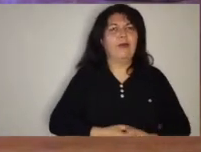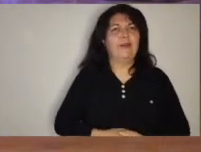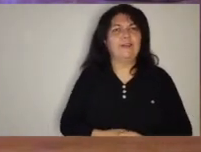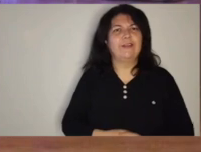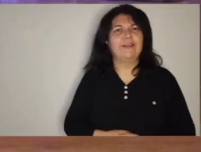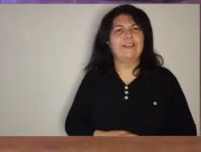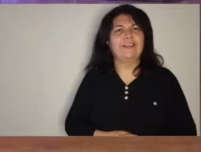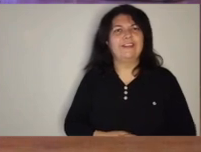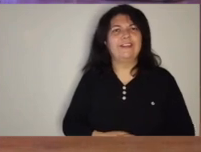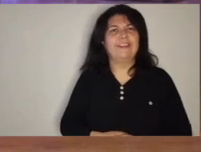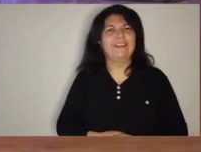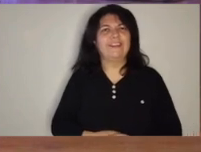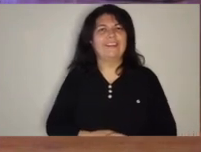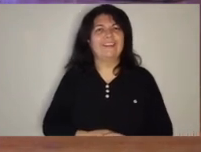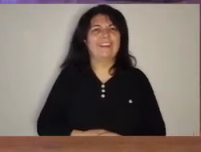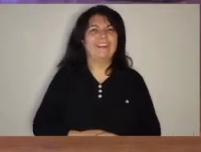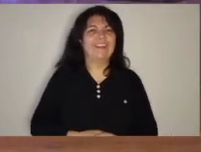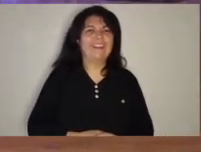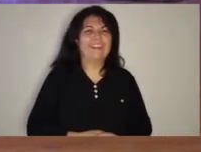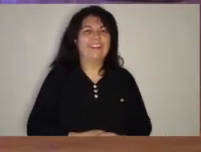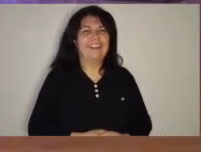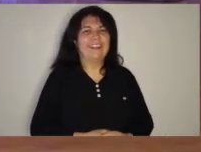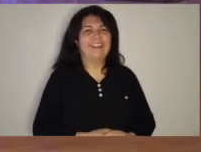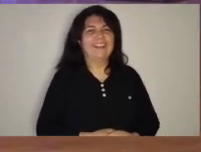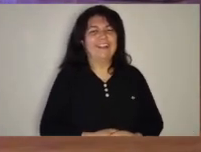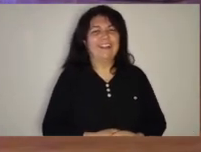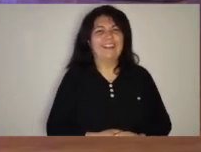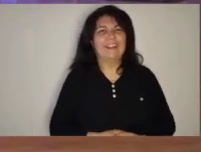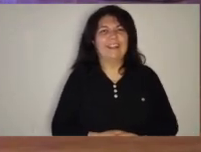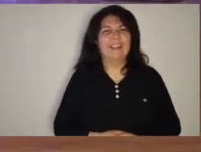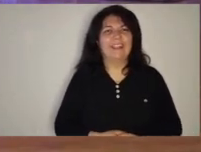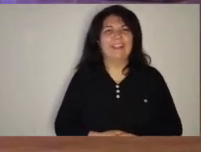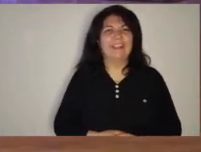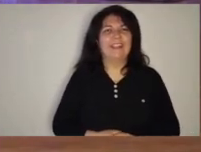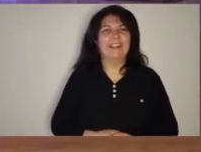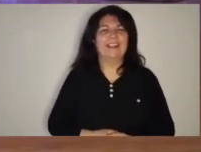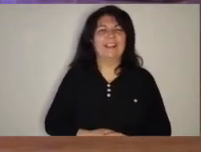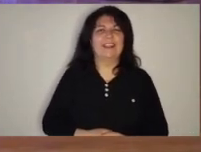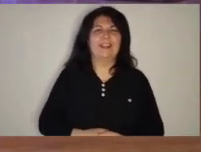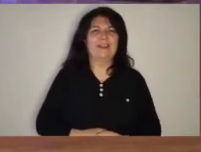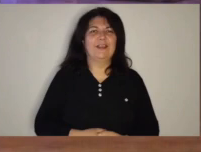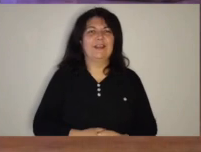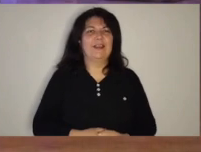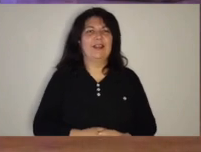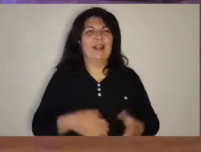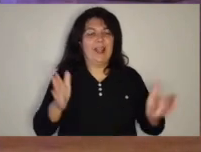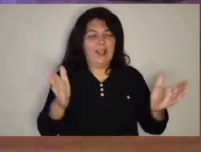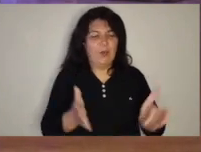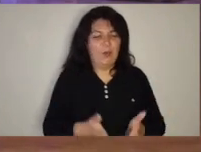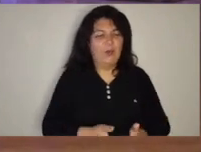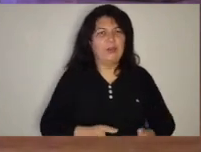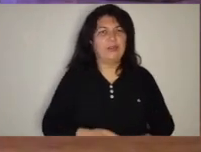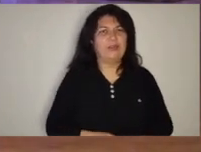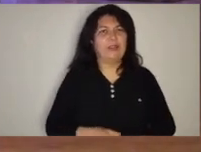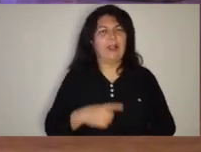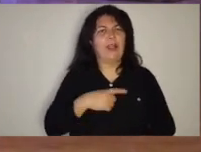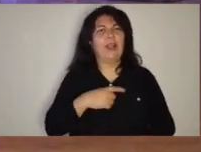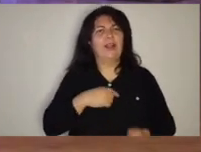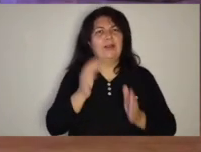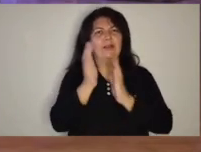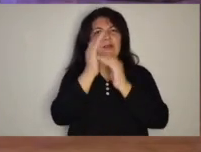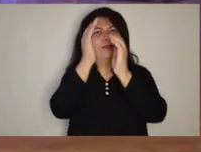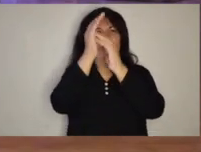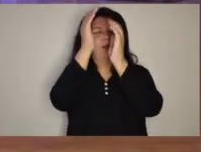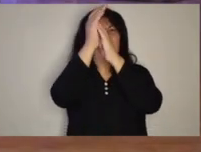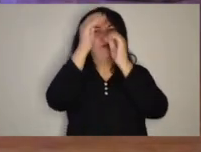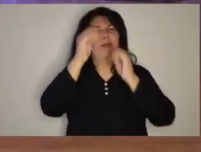lá, é hoje. Né? Não tem, né, o louvor lá? Dá-lhe bicuda na cara do cão, é hoje. Vou